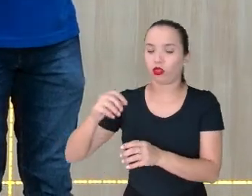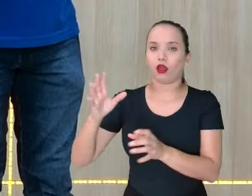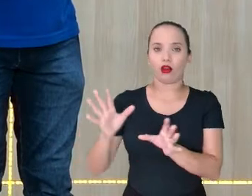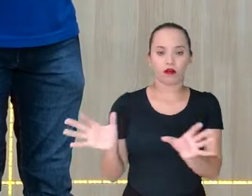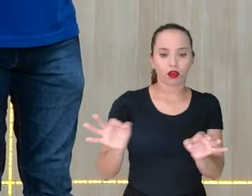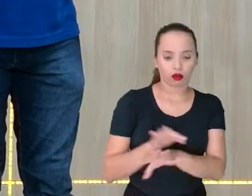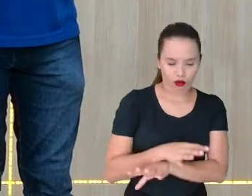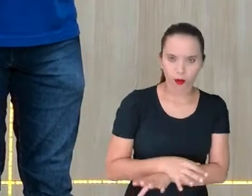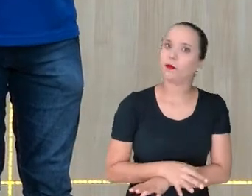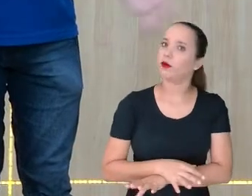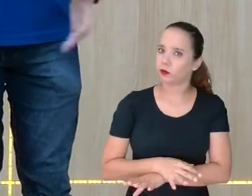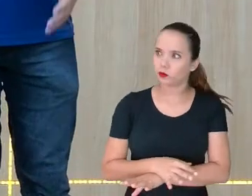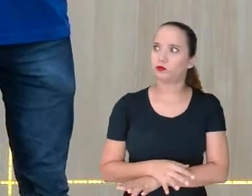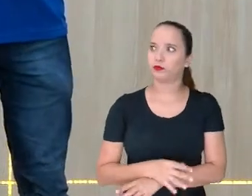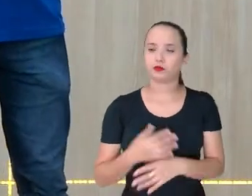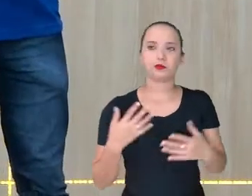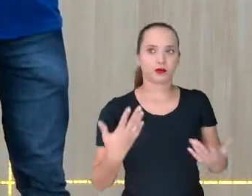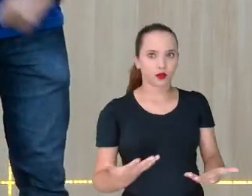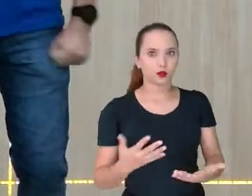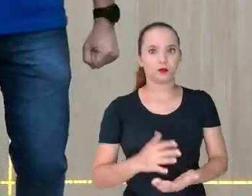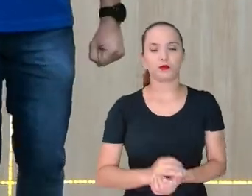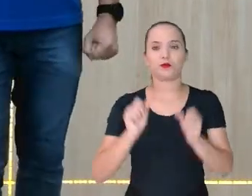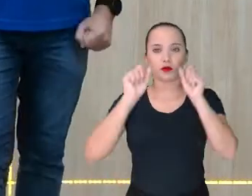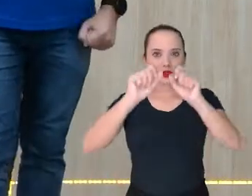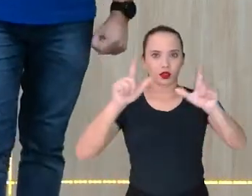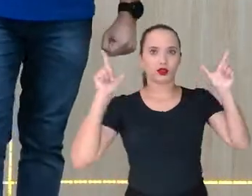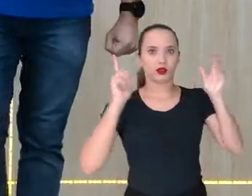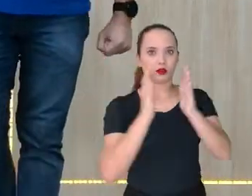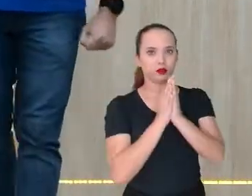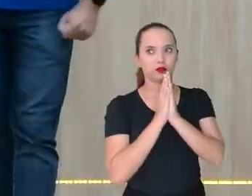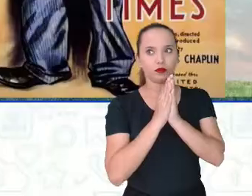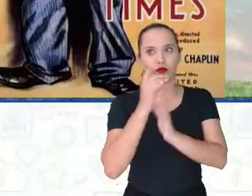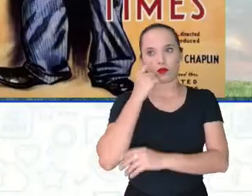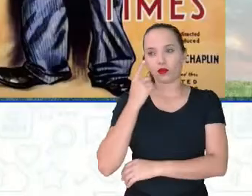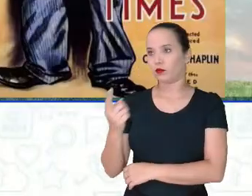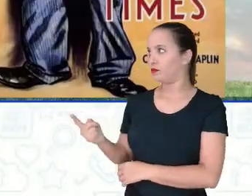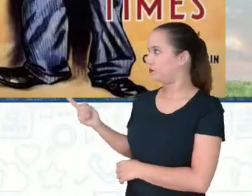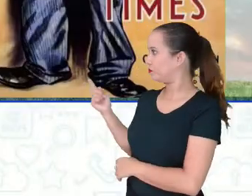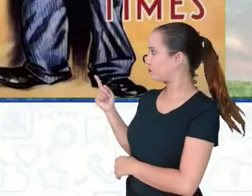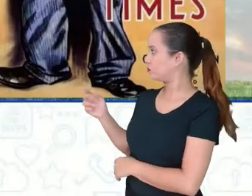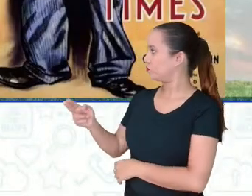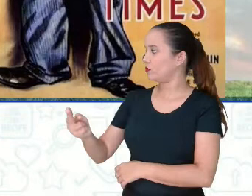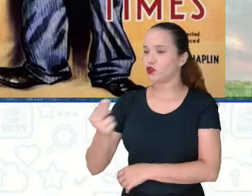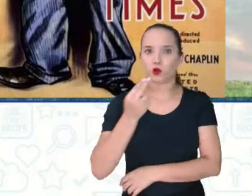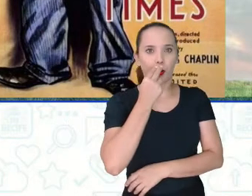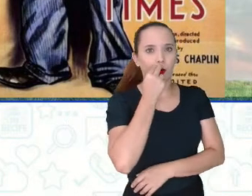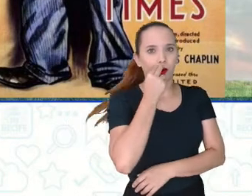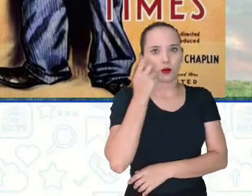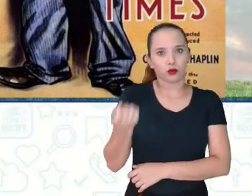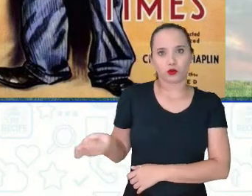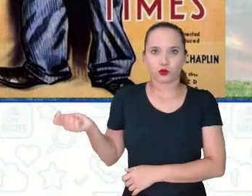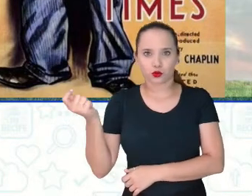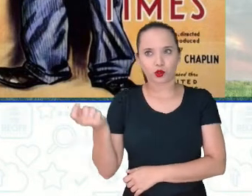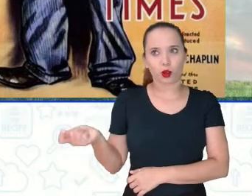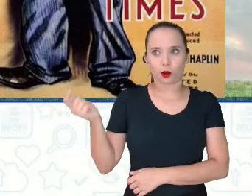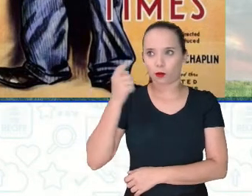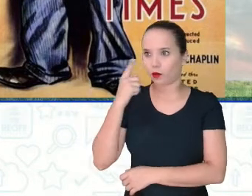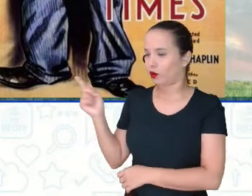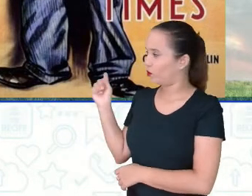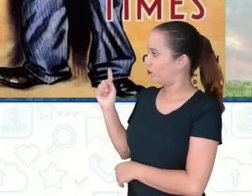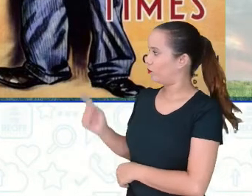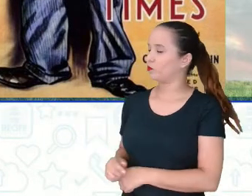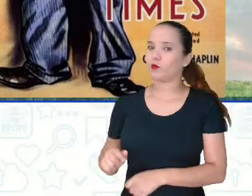esgotável, certo? Tá? E aí, em tela cheia, Billy Paul. Charlie Chaplin, ó só, modern